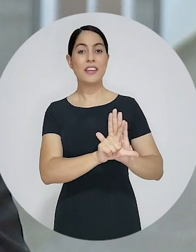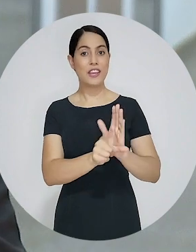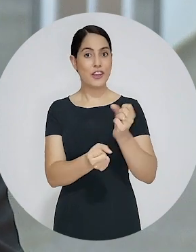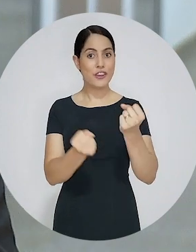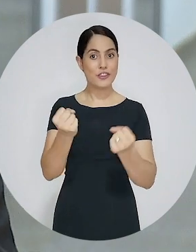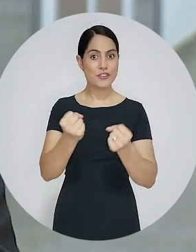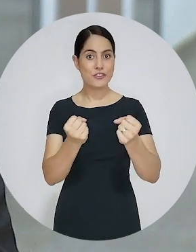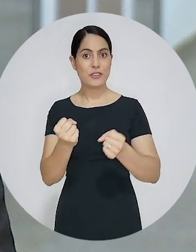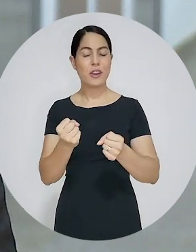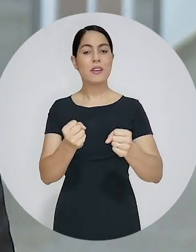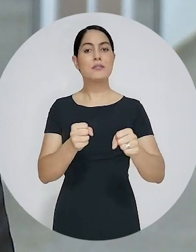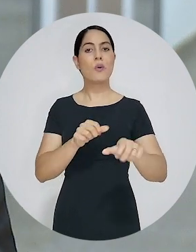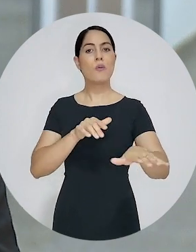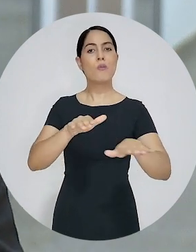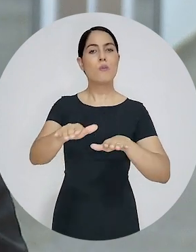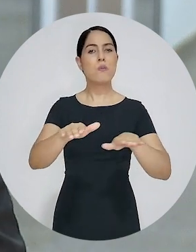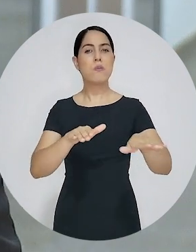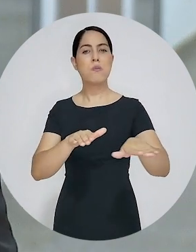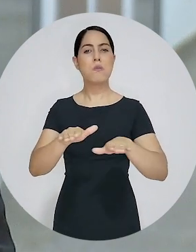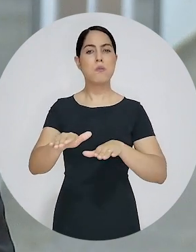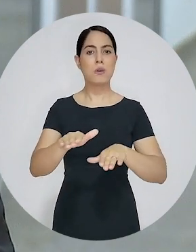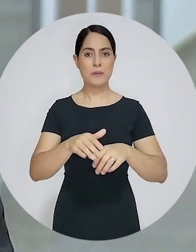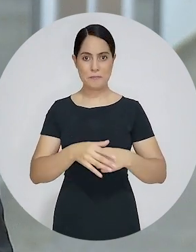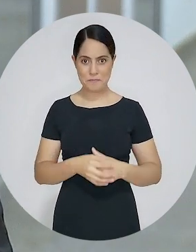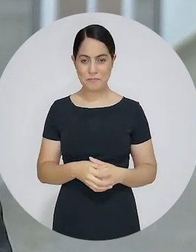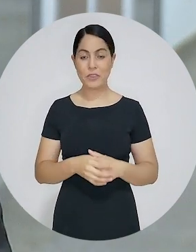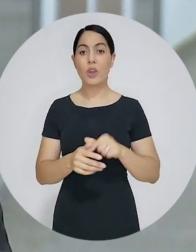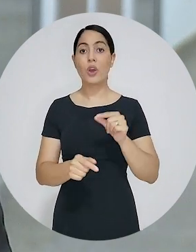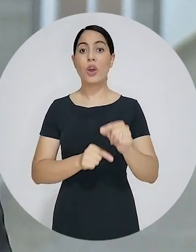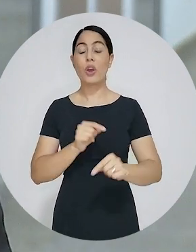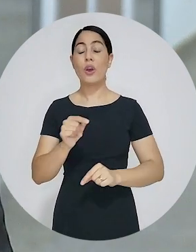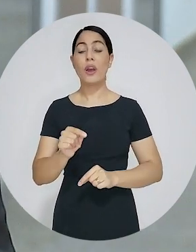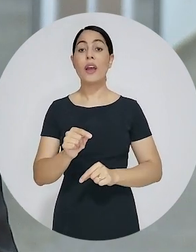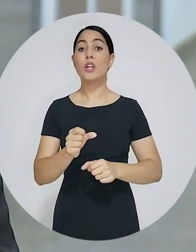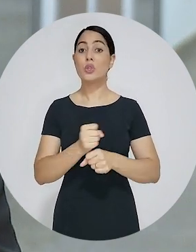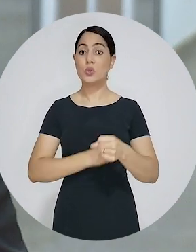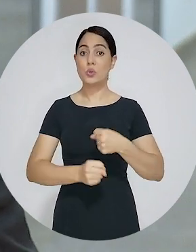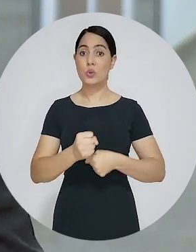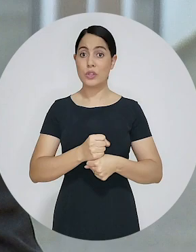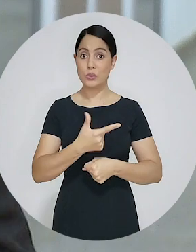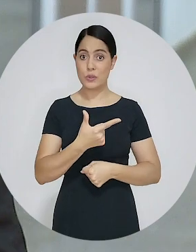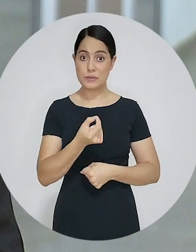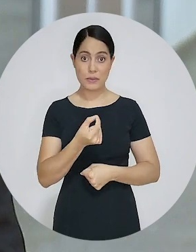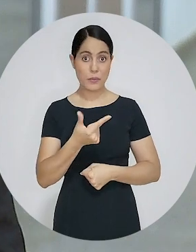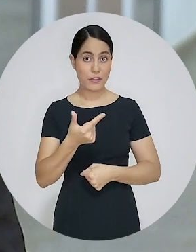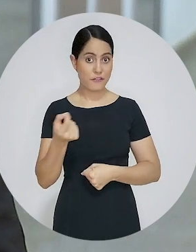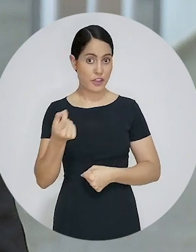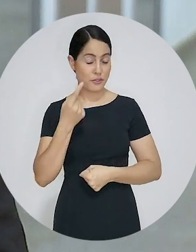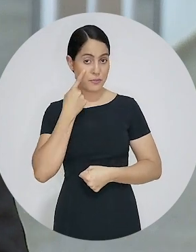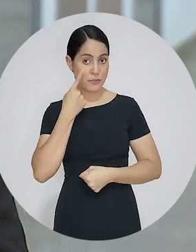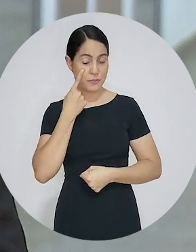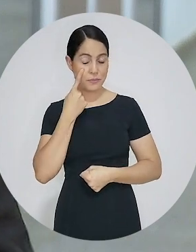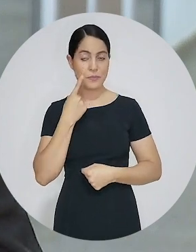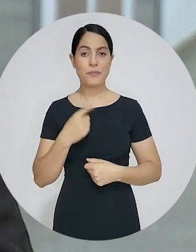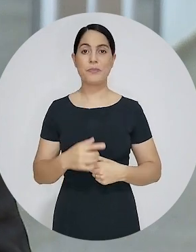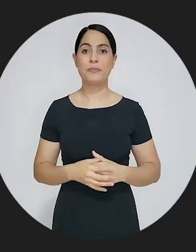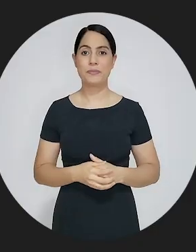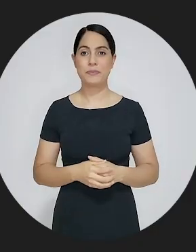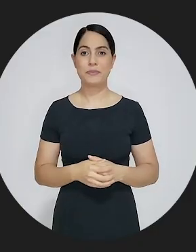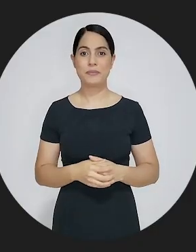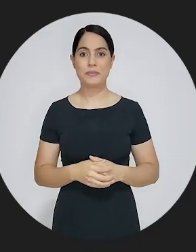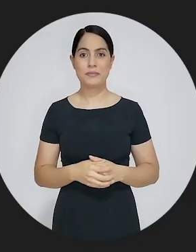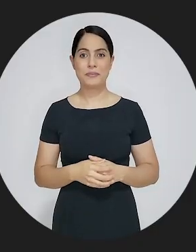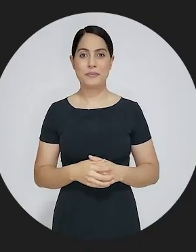nova legislação de trânsito, voltado à Lei 14.071 de 2020. Acompanhe.